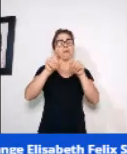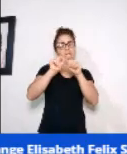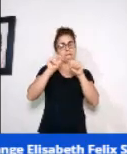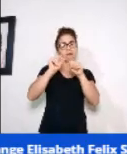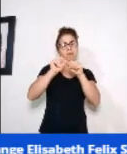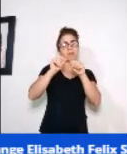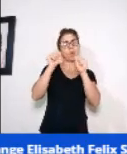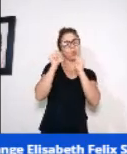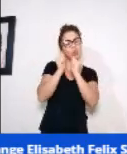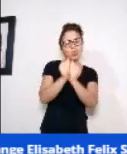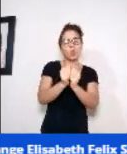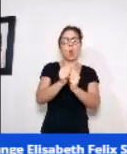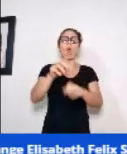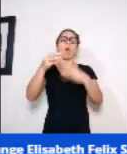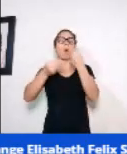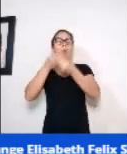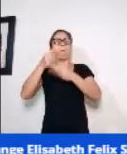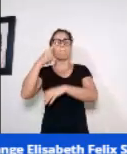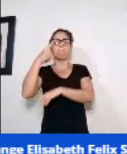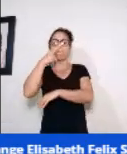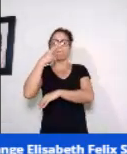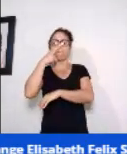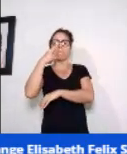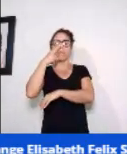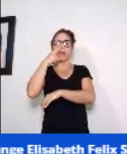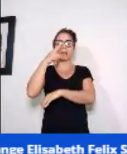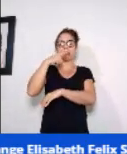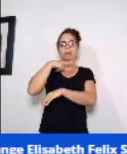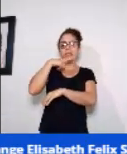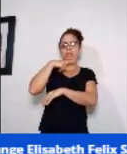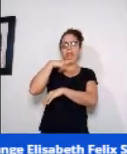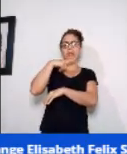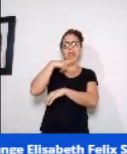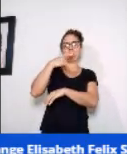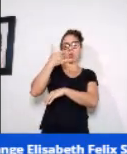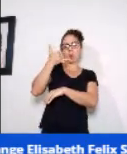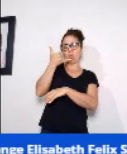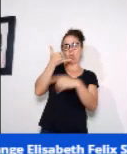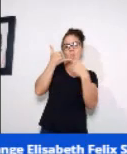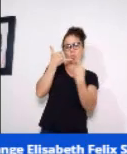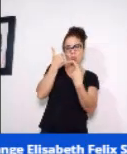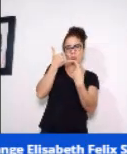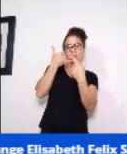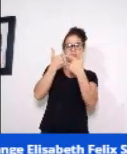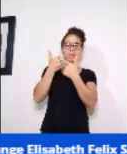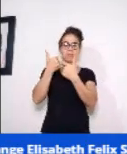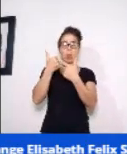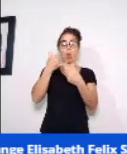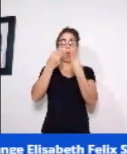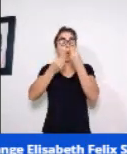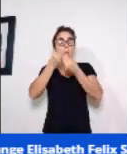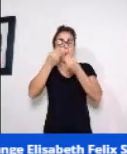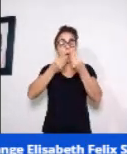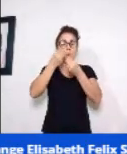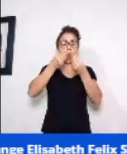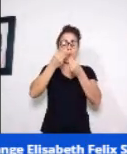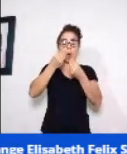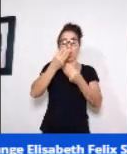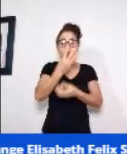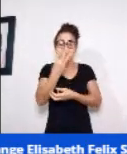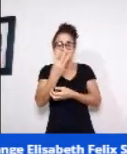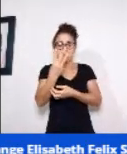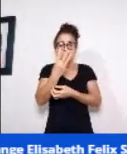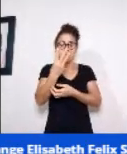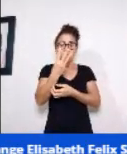Ela pode ter um celular, ela vai poder acompanhar os filhos três, vão usar ao mesmo tempo, mesmo que estão em turmas diferentes. Como que ele vai acompanhar isso?